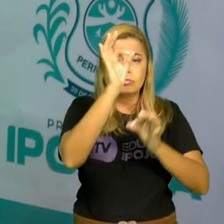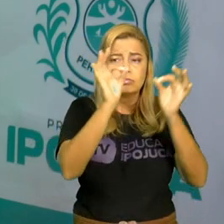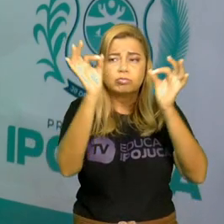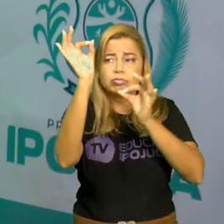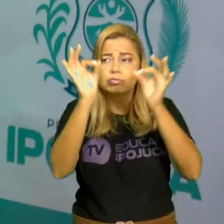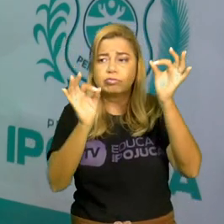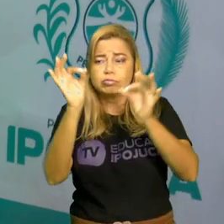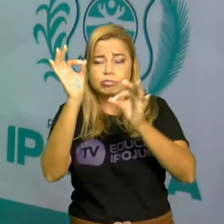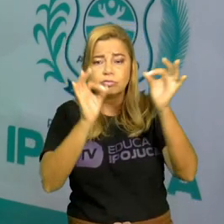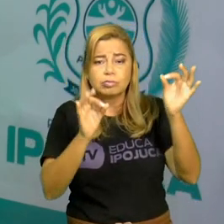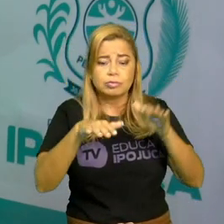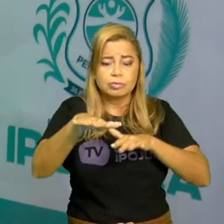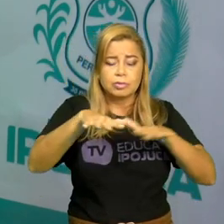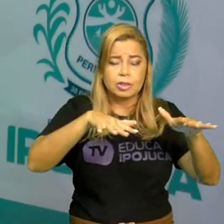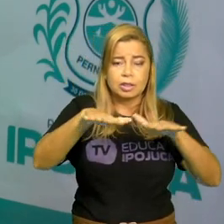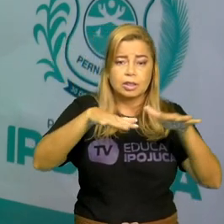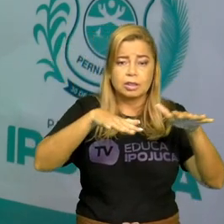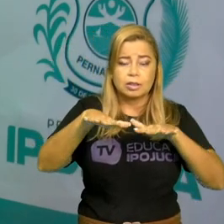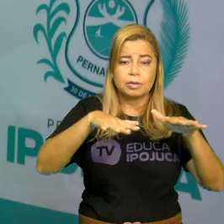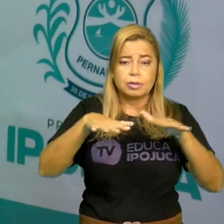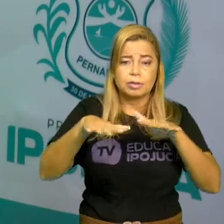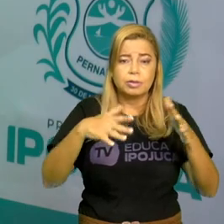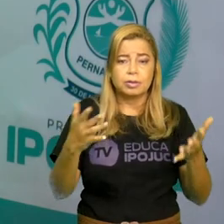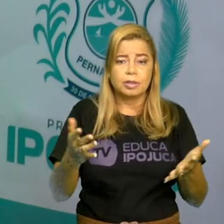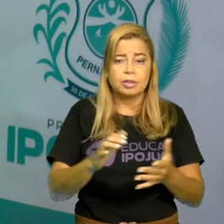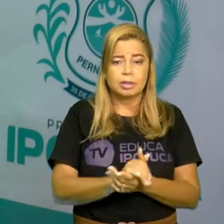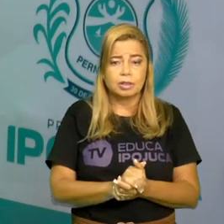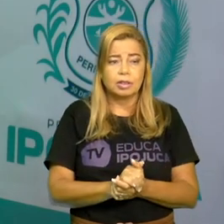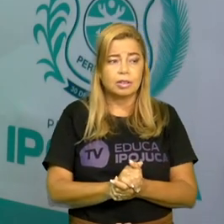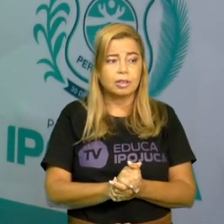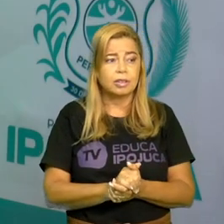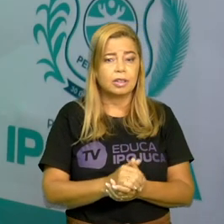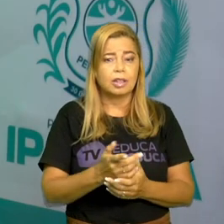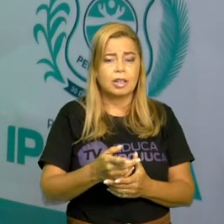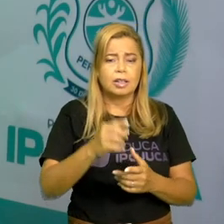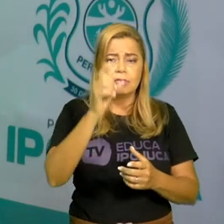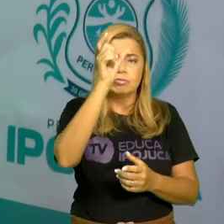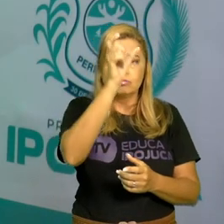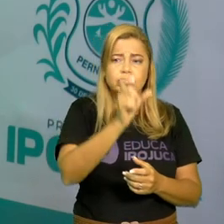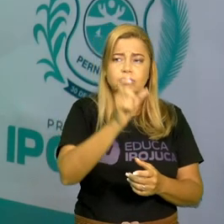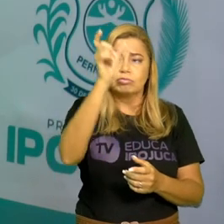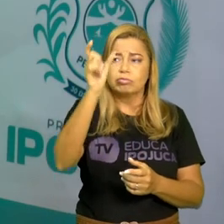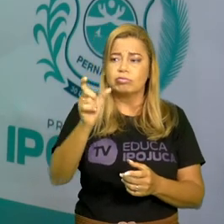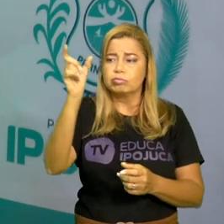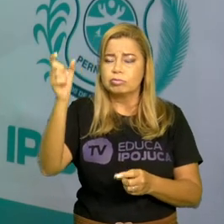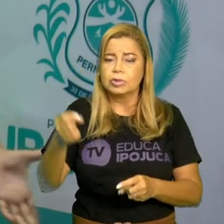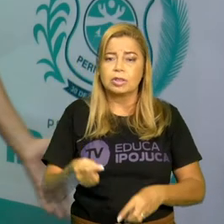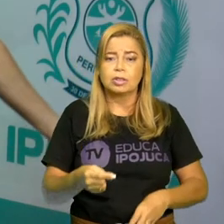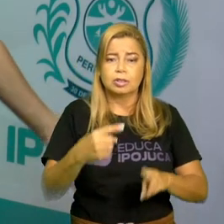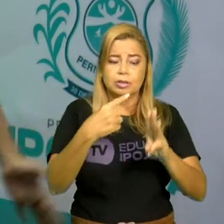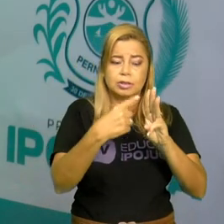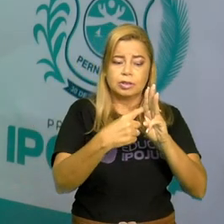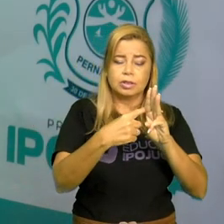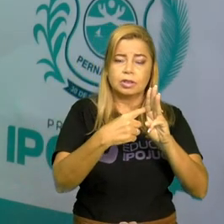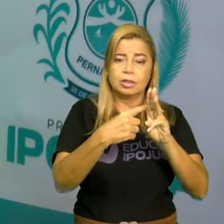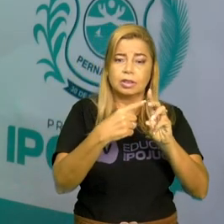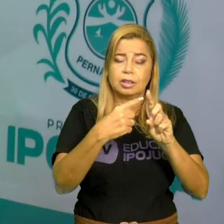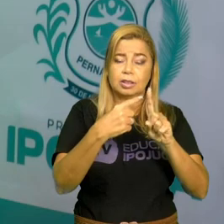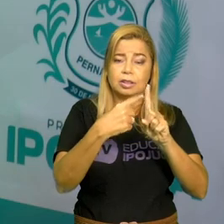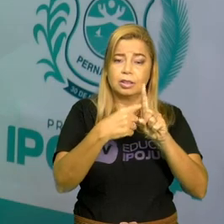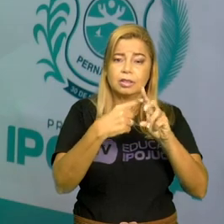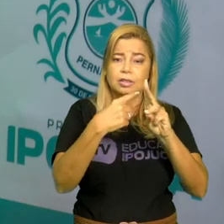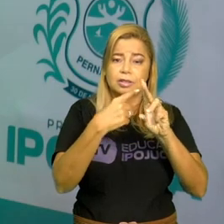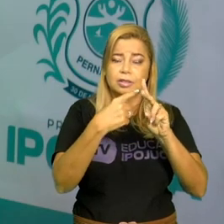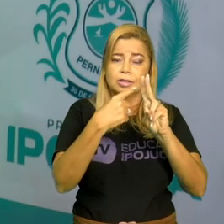colocando um quadrinho se você coloca o 5 aqui você vai ver que é dezena unidade centena e assim você vai